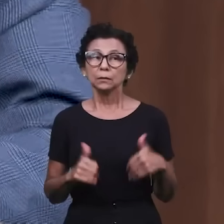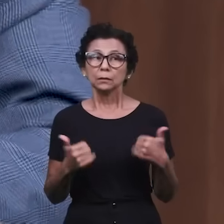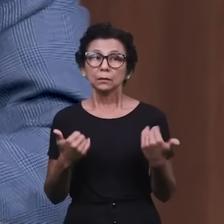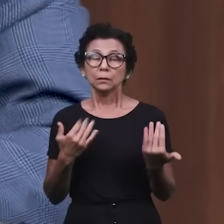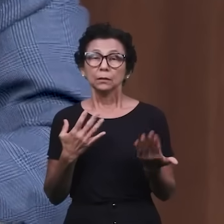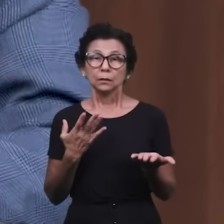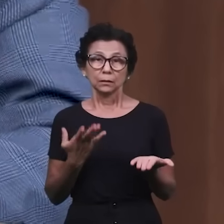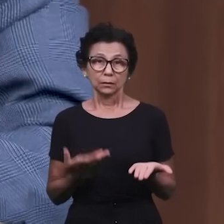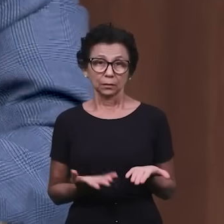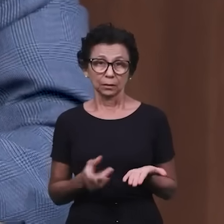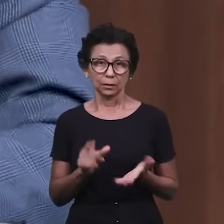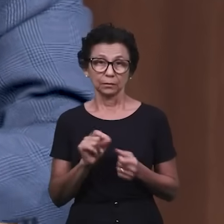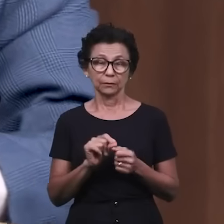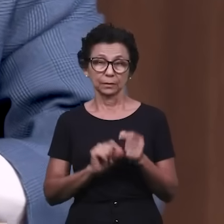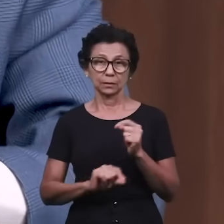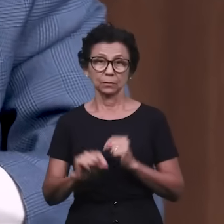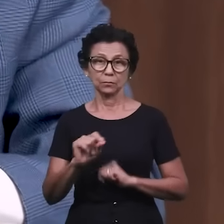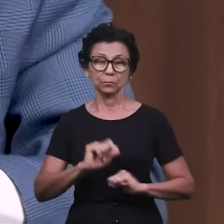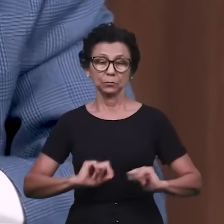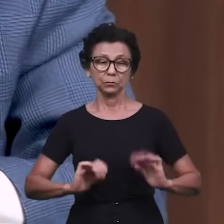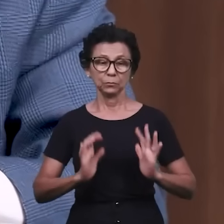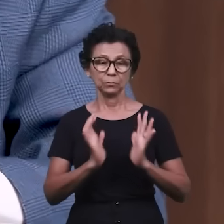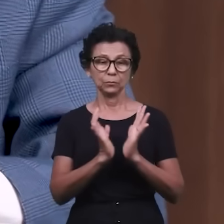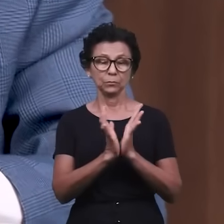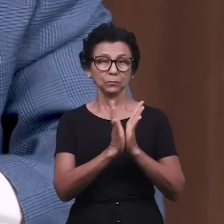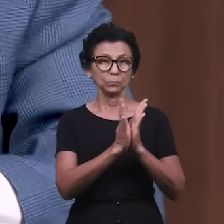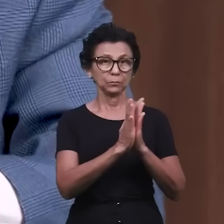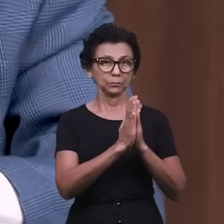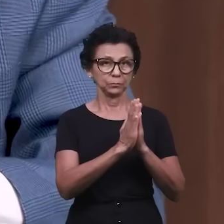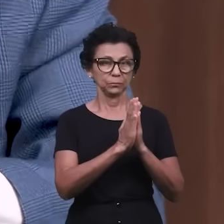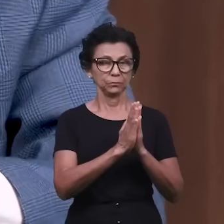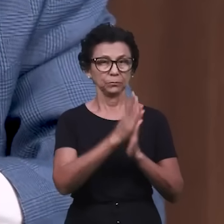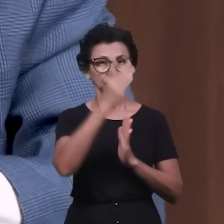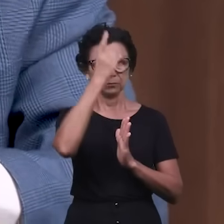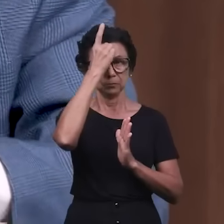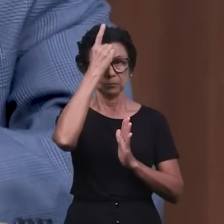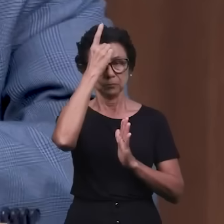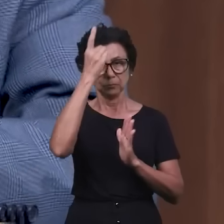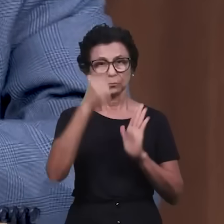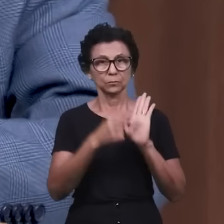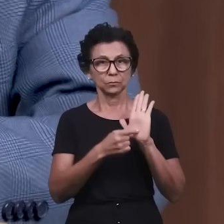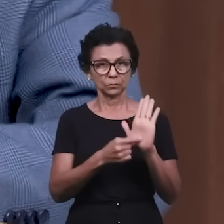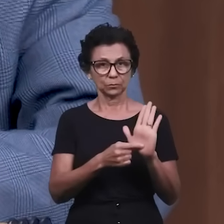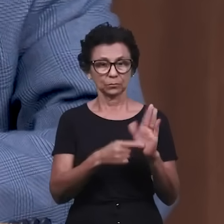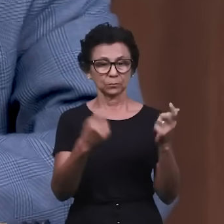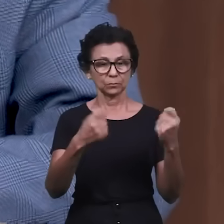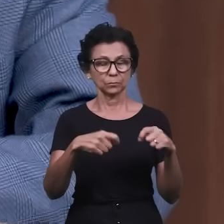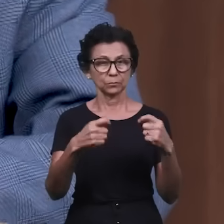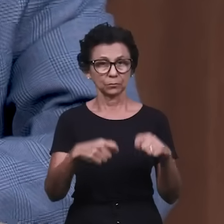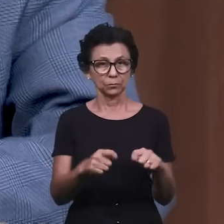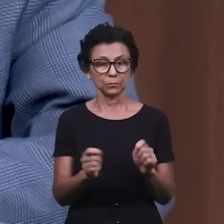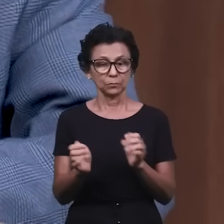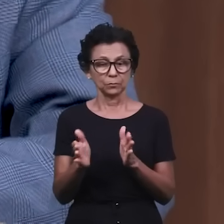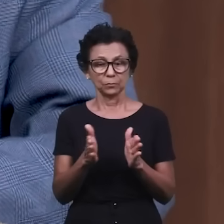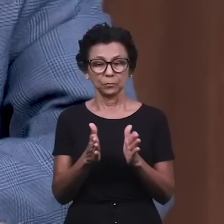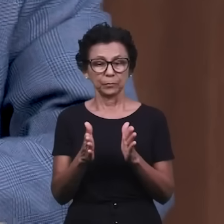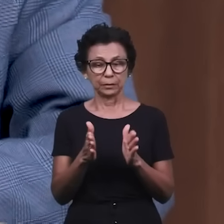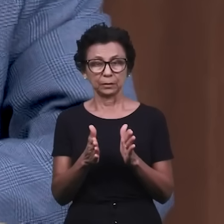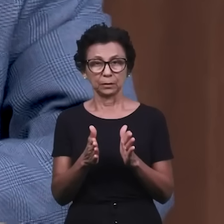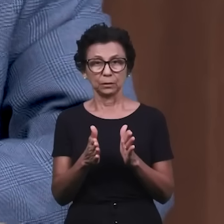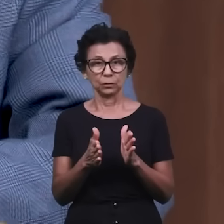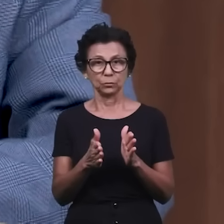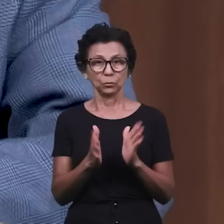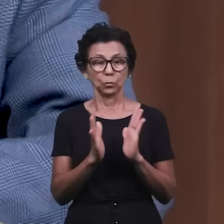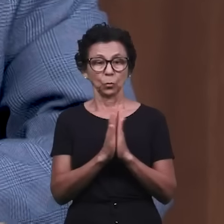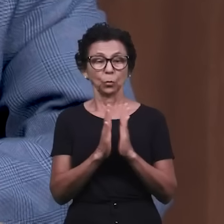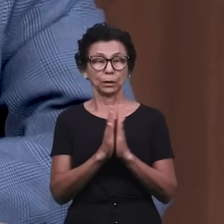grupo de intercessão. Os dons que foram mostrados ali, as necessidades, você vai passar um período de intercessão, aquele